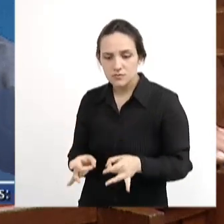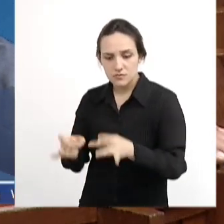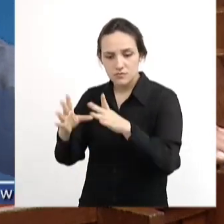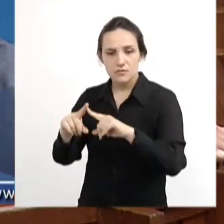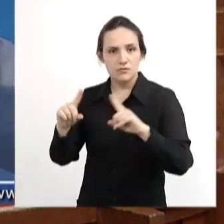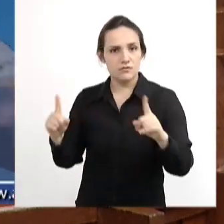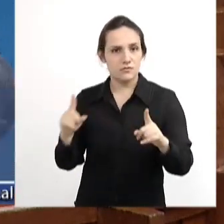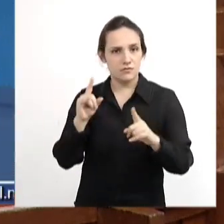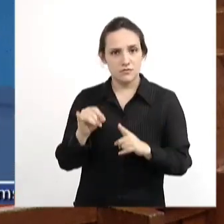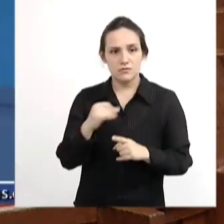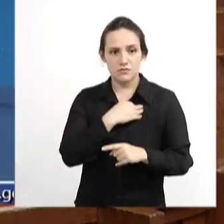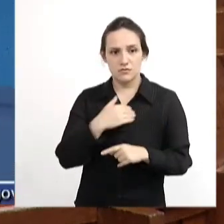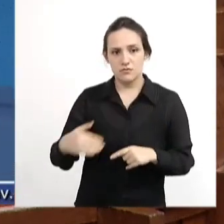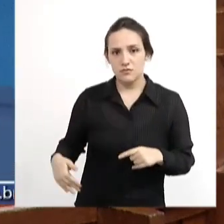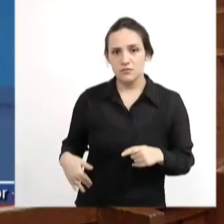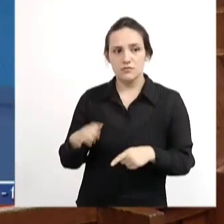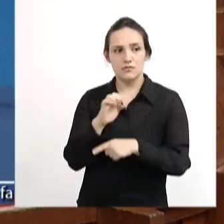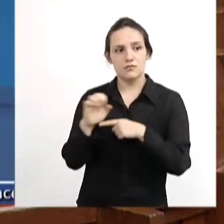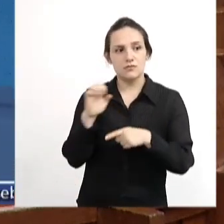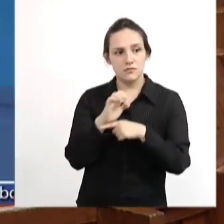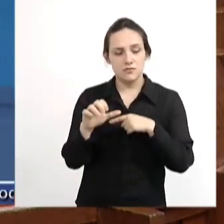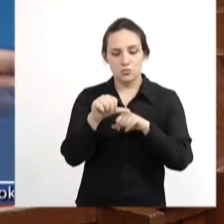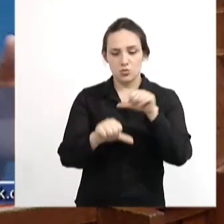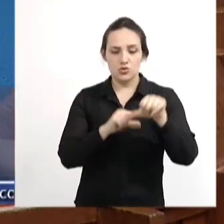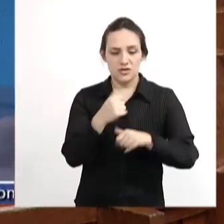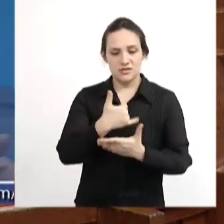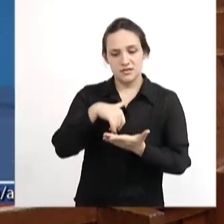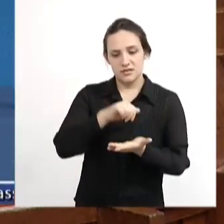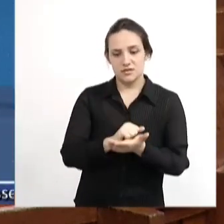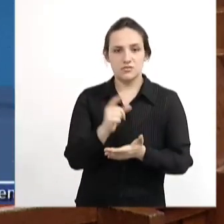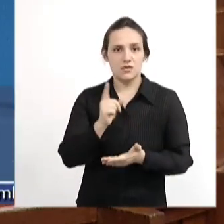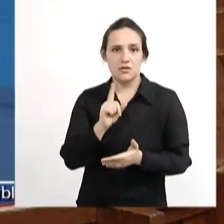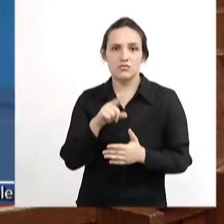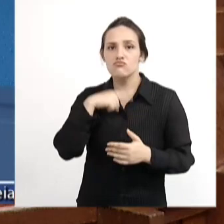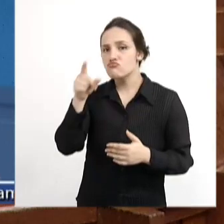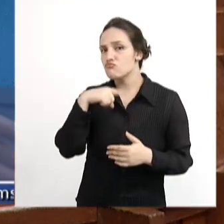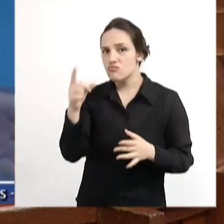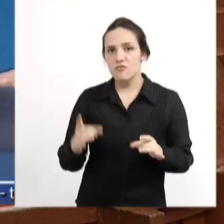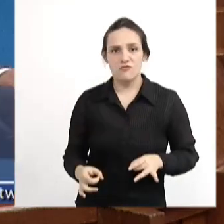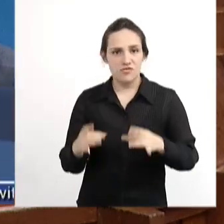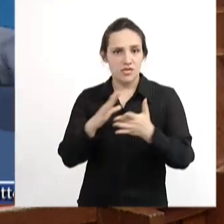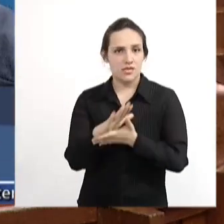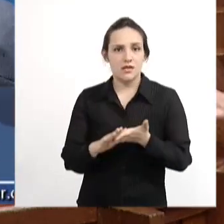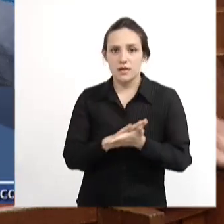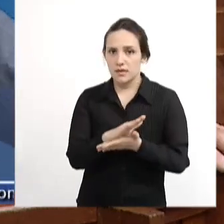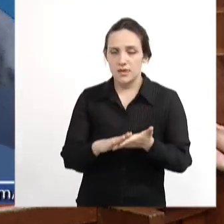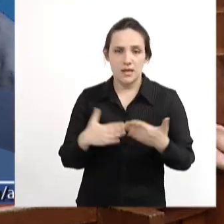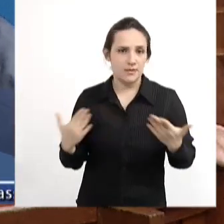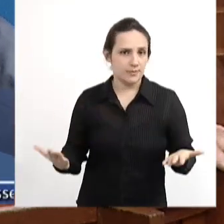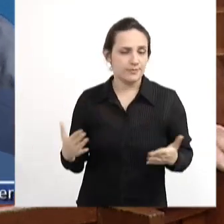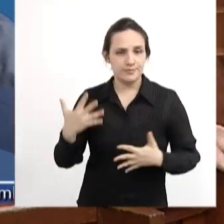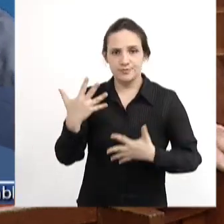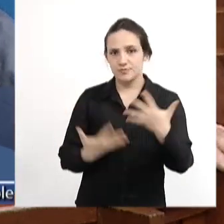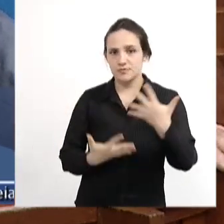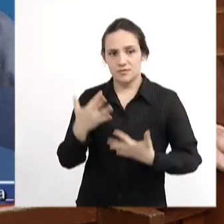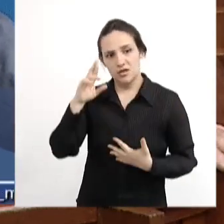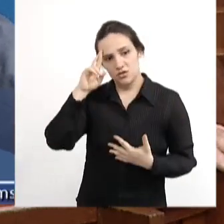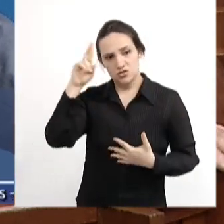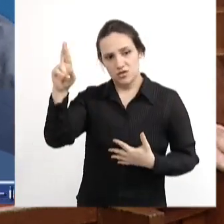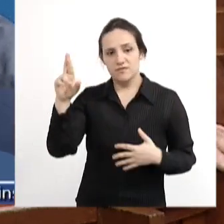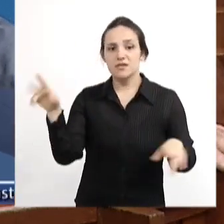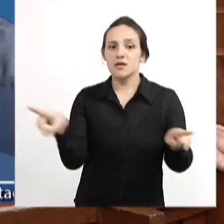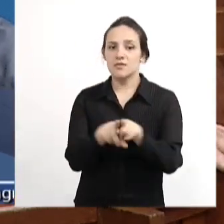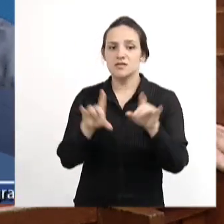não renovar a inscrição, vai atrapalhar 100% o setor produtivo, em especial os